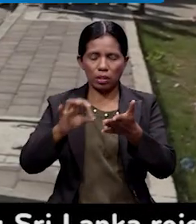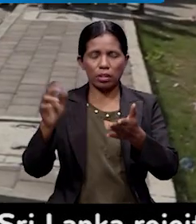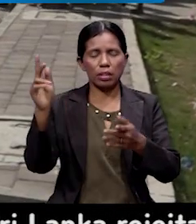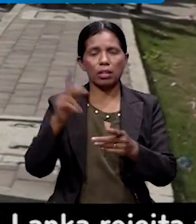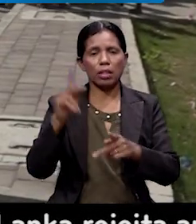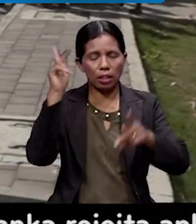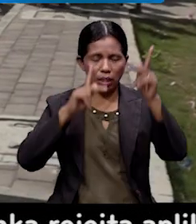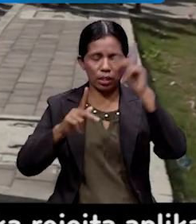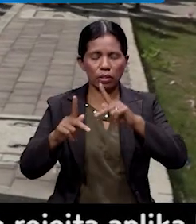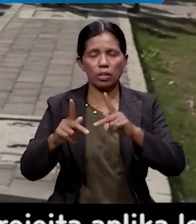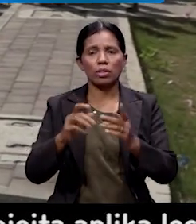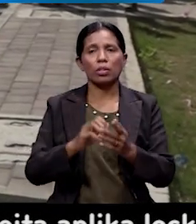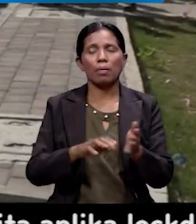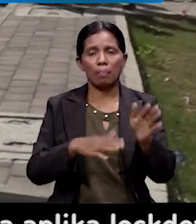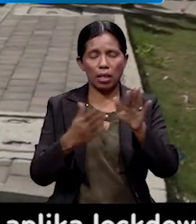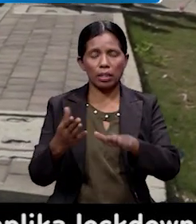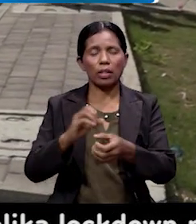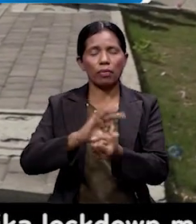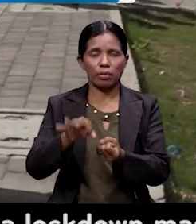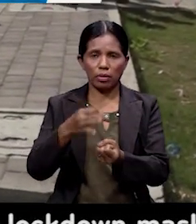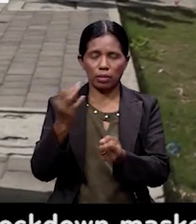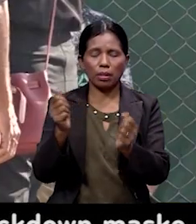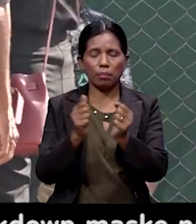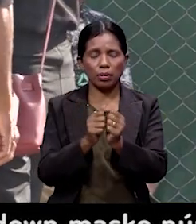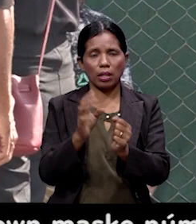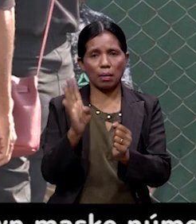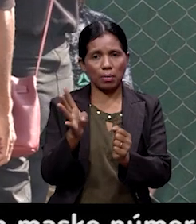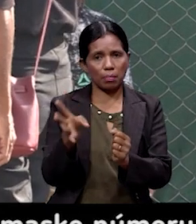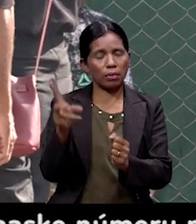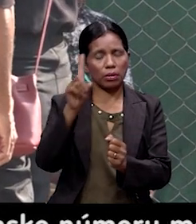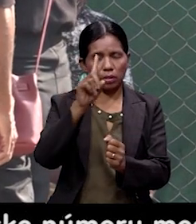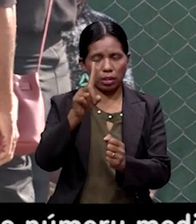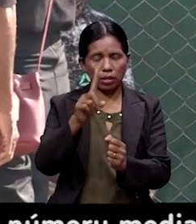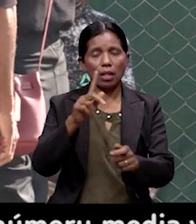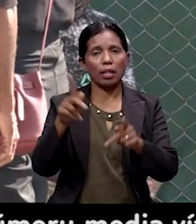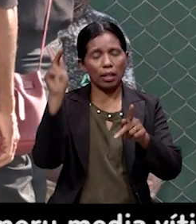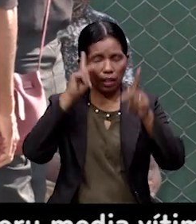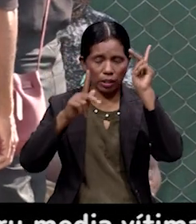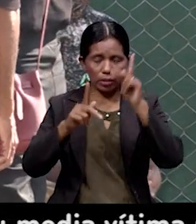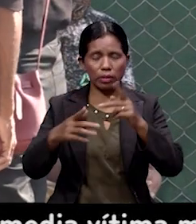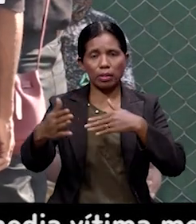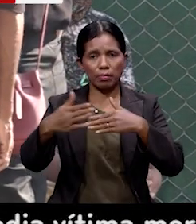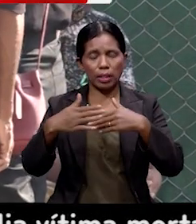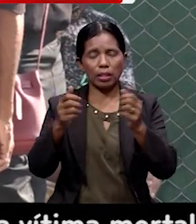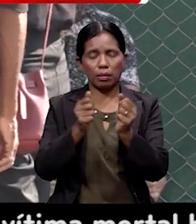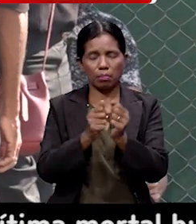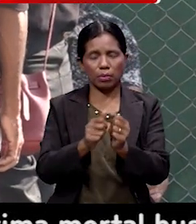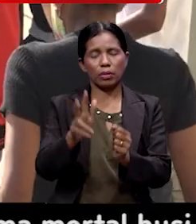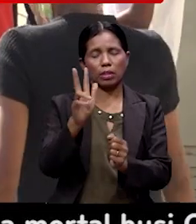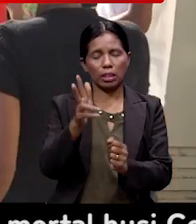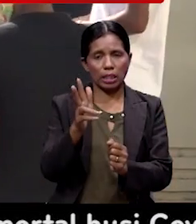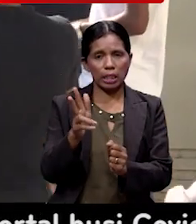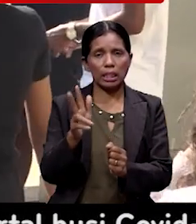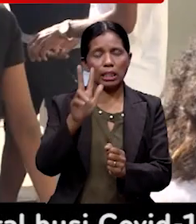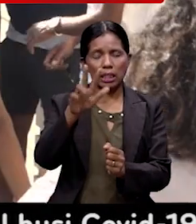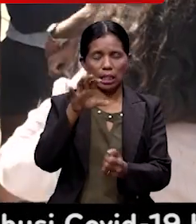óbito COVID-19, Hamutuk Emanainhat Nulo Resinida, caso ativo Besik Rihuntolu, caso